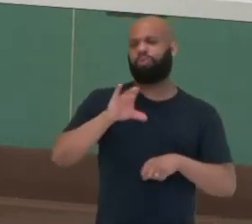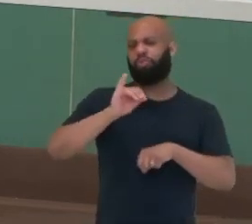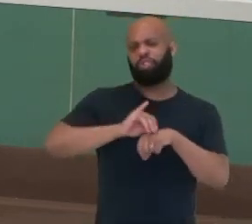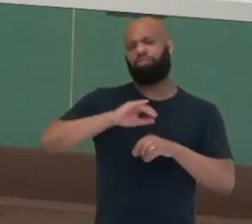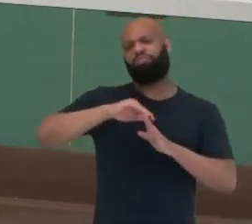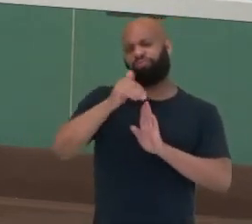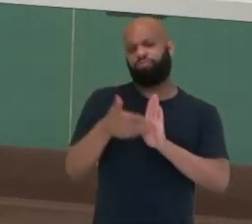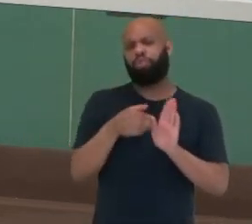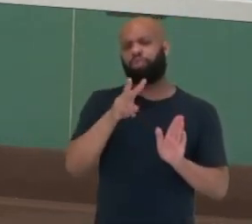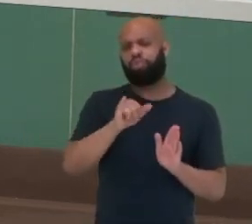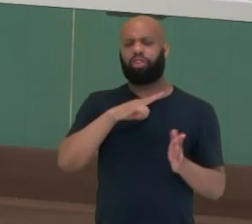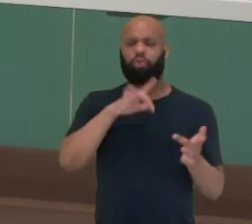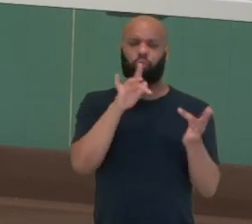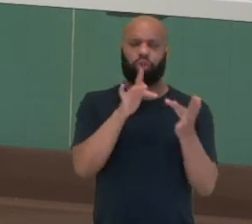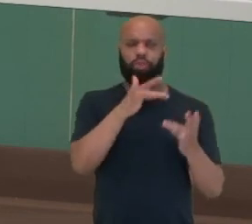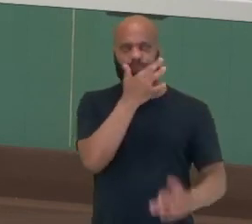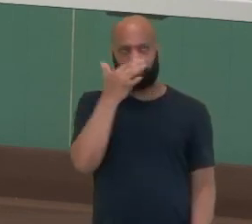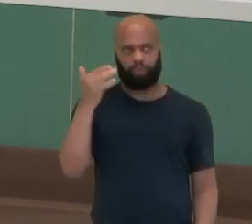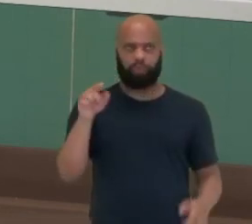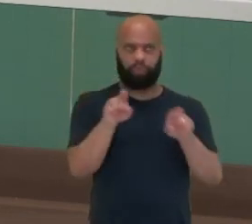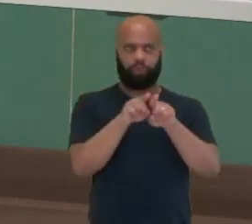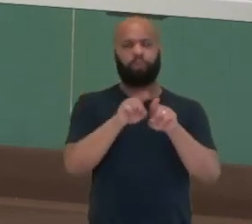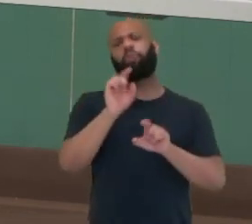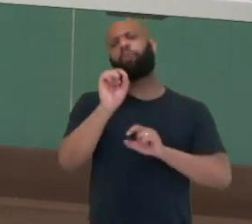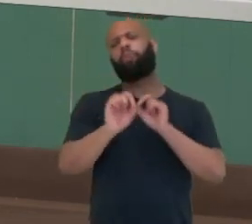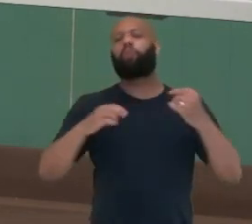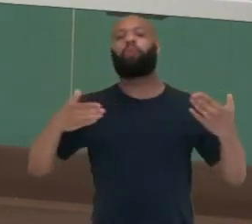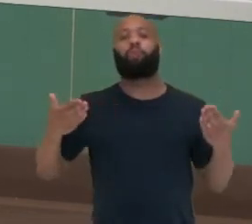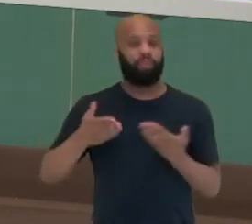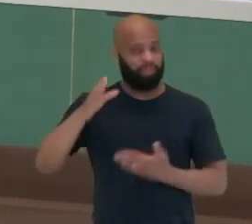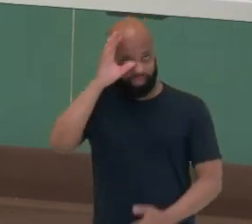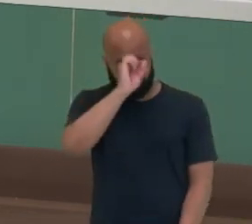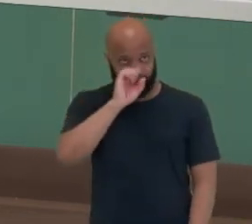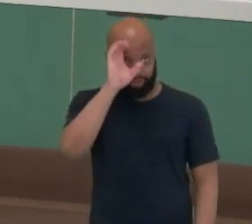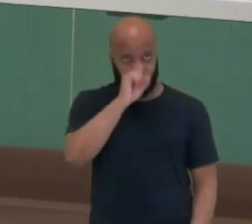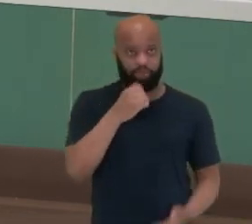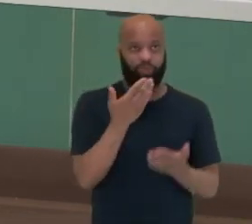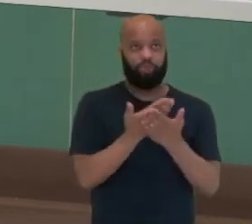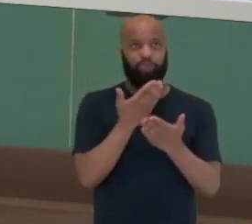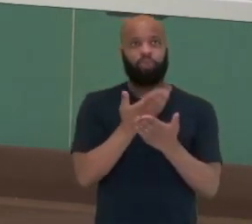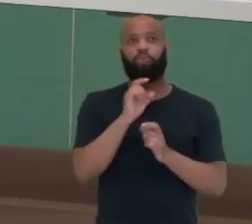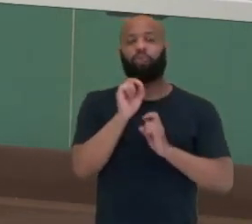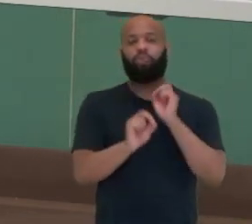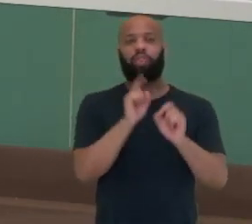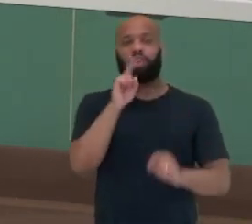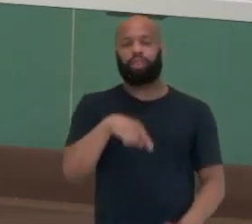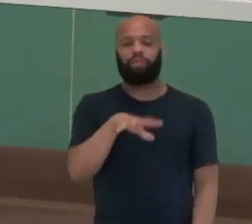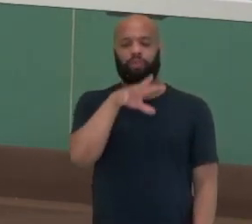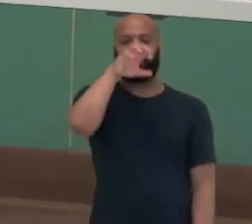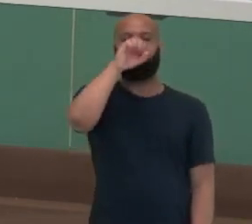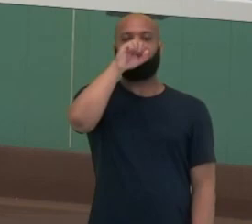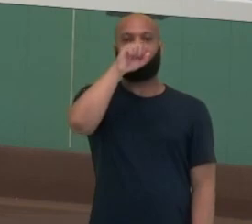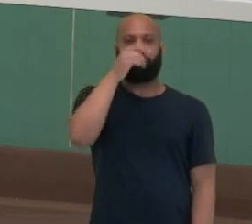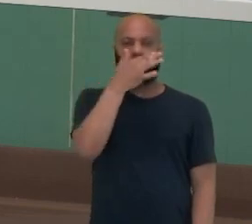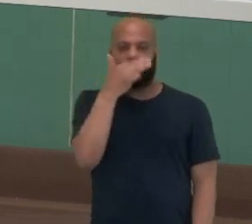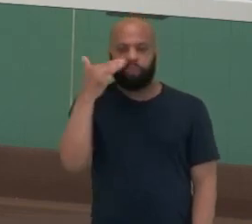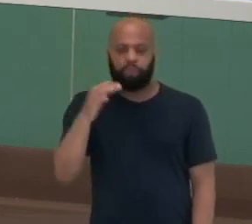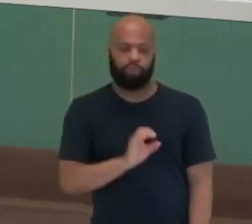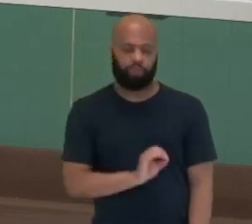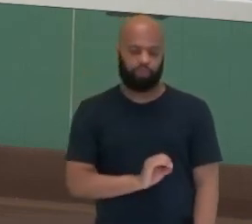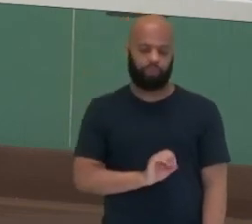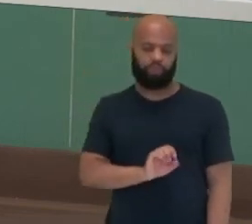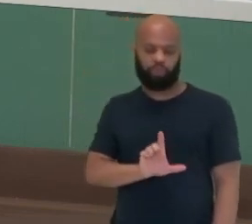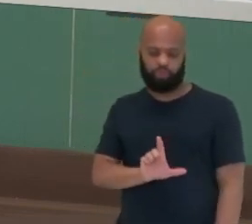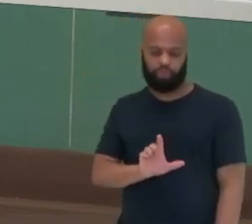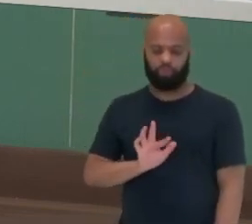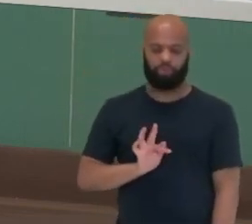temos contato e sentimos os cheiros. E o que vimos na aula? Então, o sentido do olfato. Esse sentido com o seu